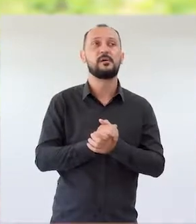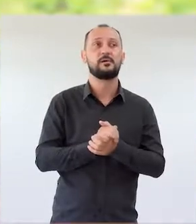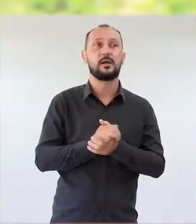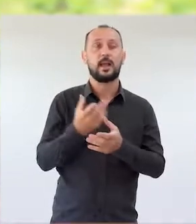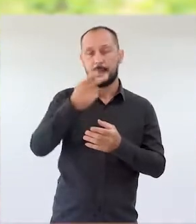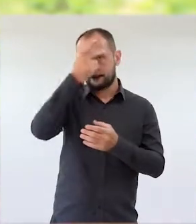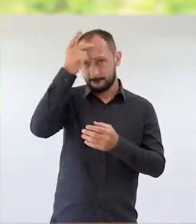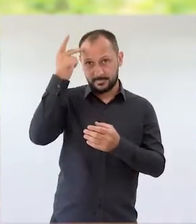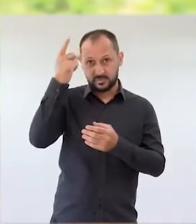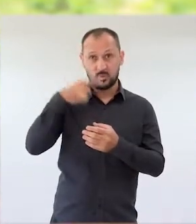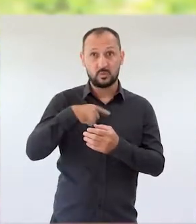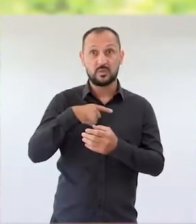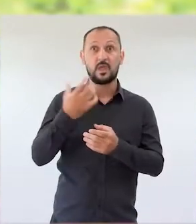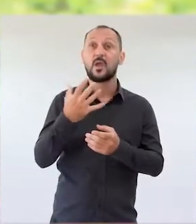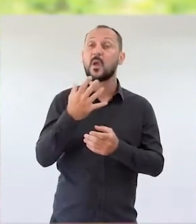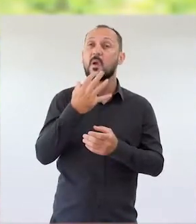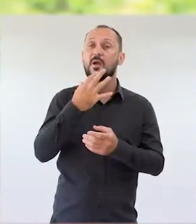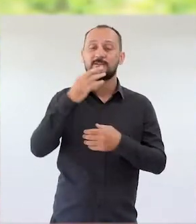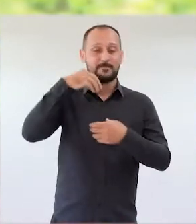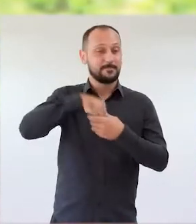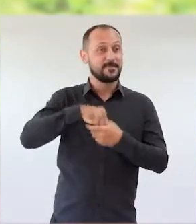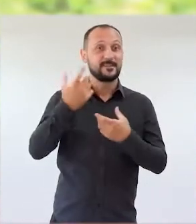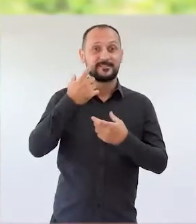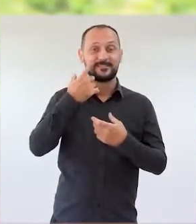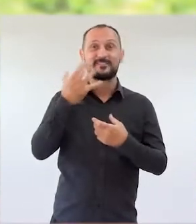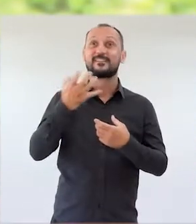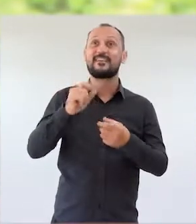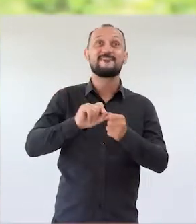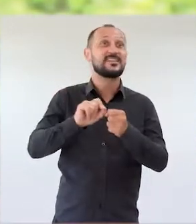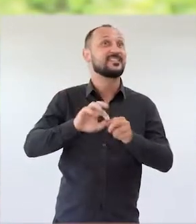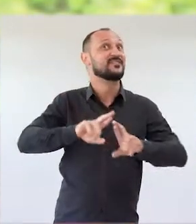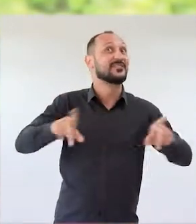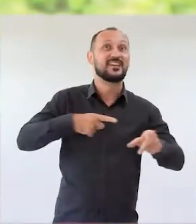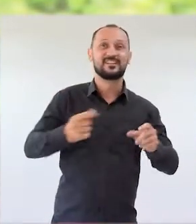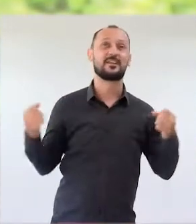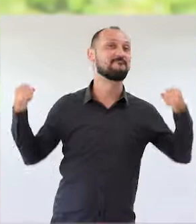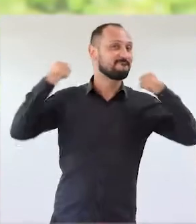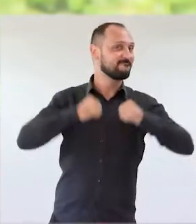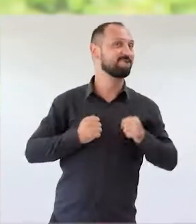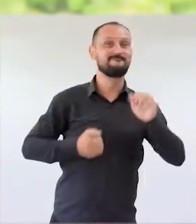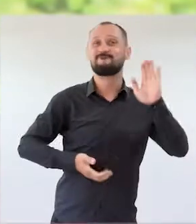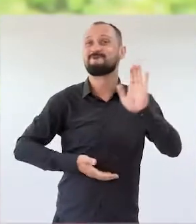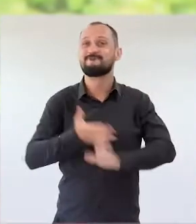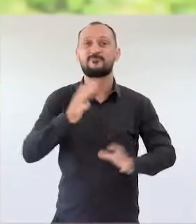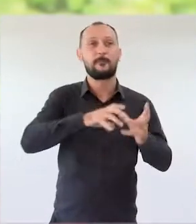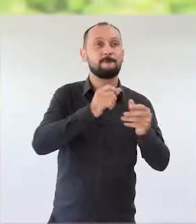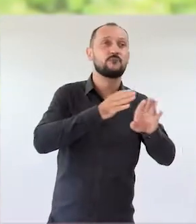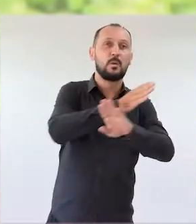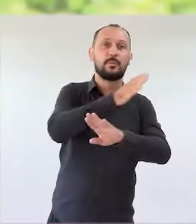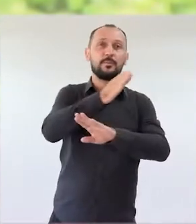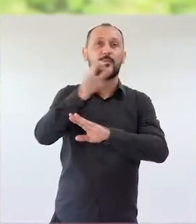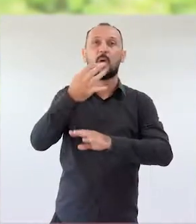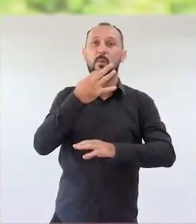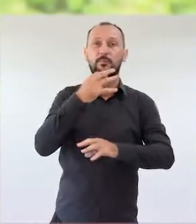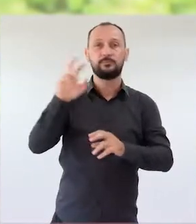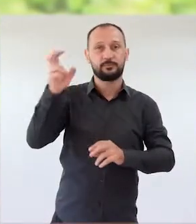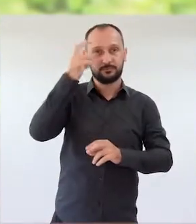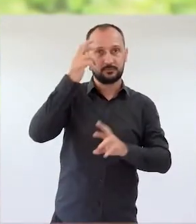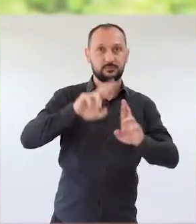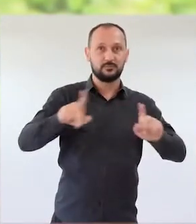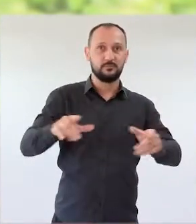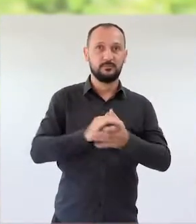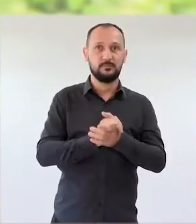experiências. Muita gente tem esse espírito aventureiro de rodar o mundo com uma mochila nas costas para conhecer